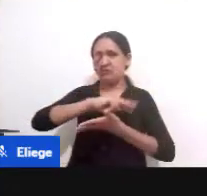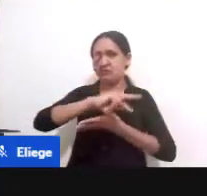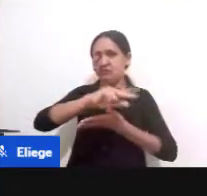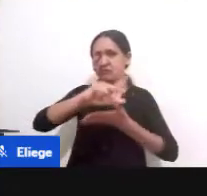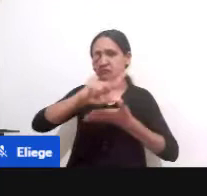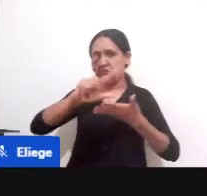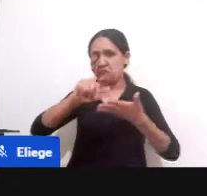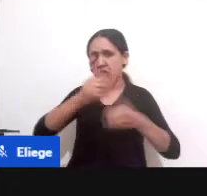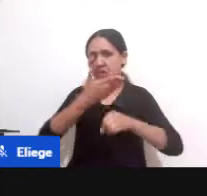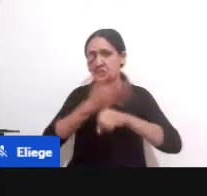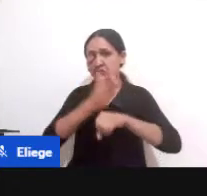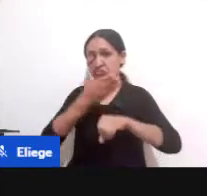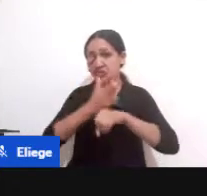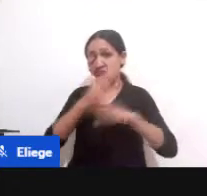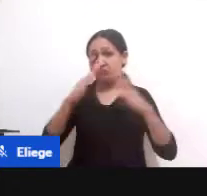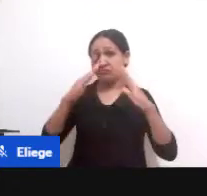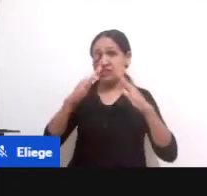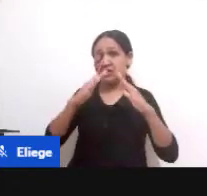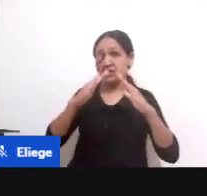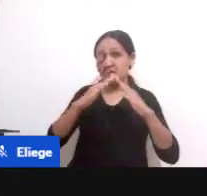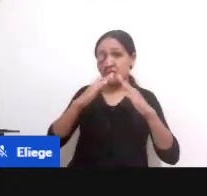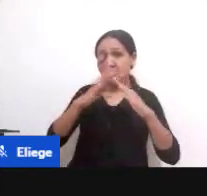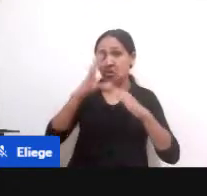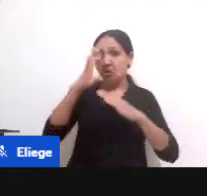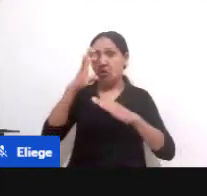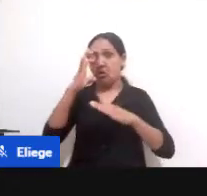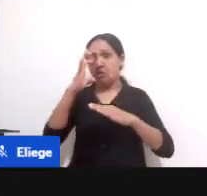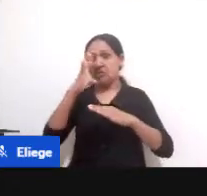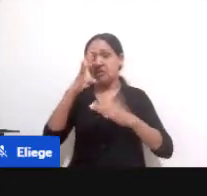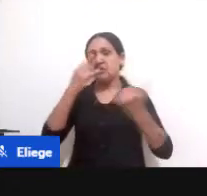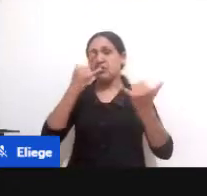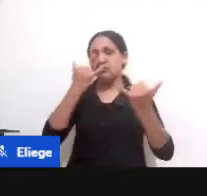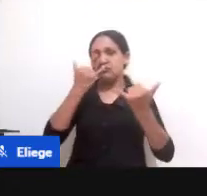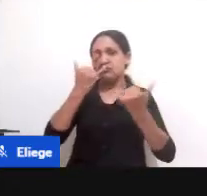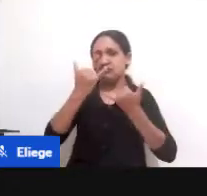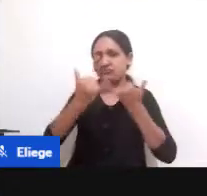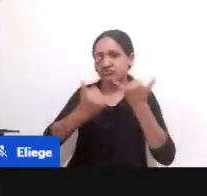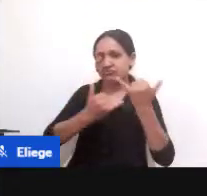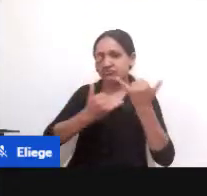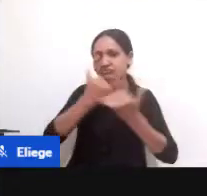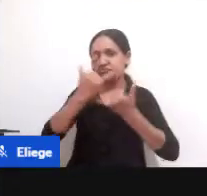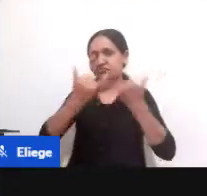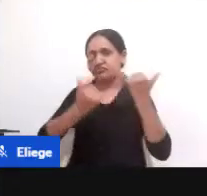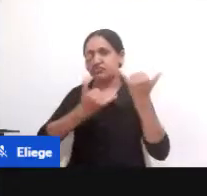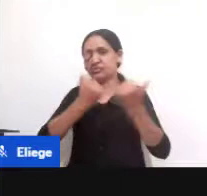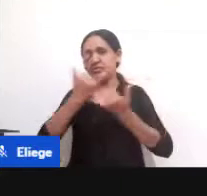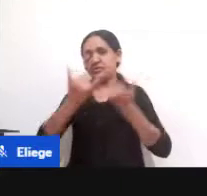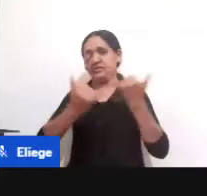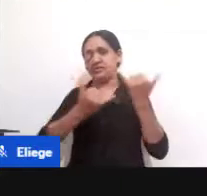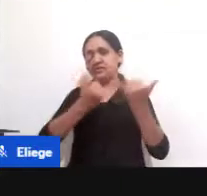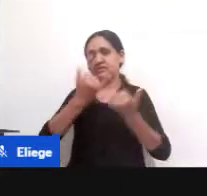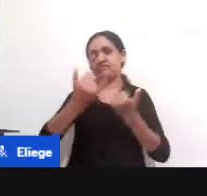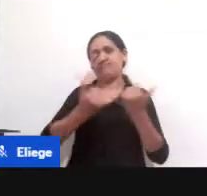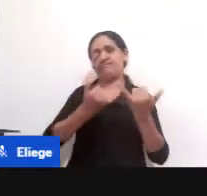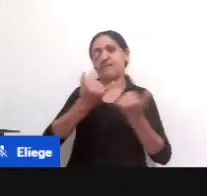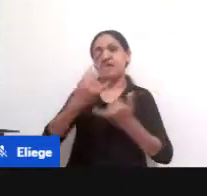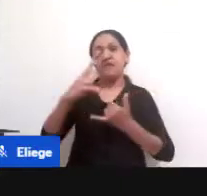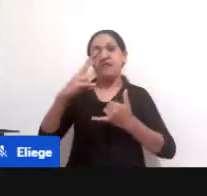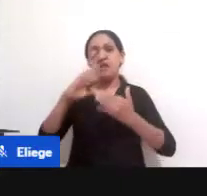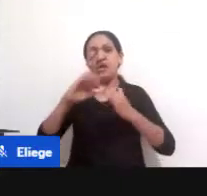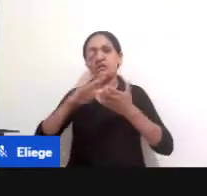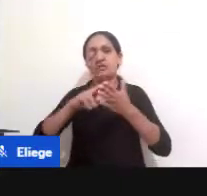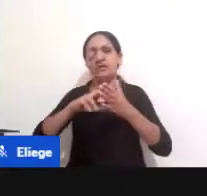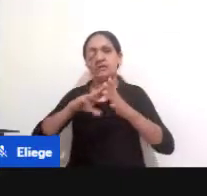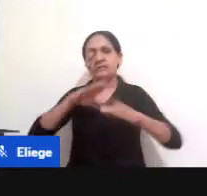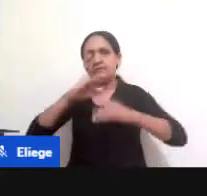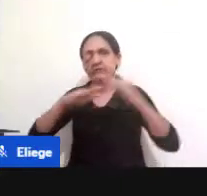a construção em cima do tema jogos e brincadeiras, como a gente evolui e trabalha a parte motora, a parte física, a ludicidade,